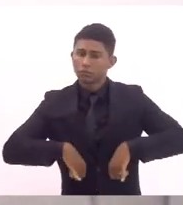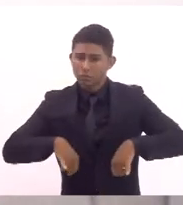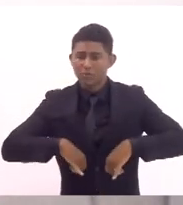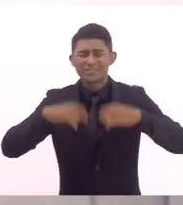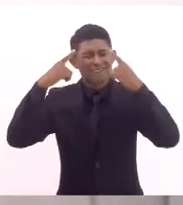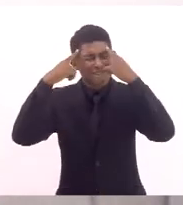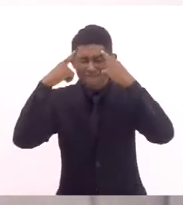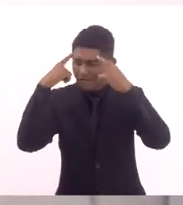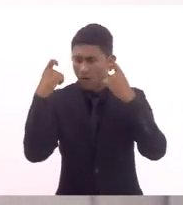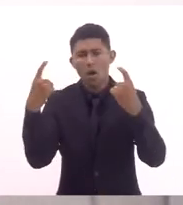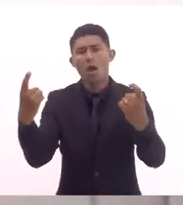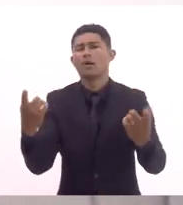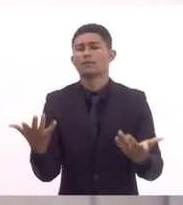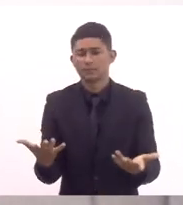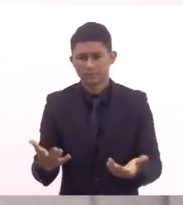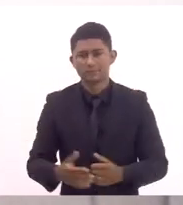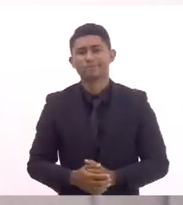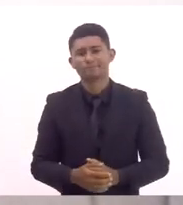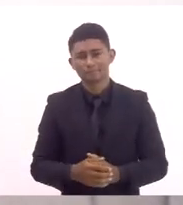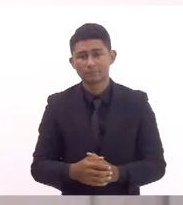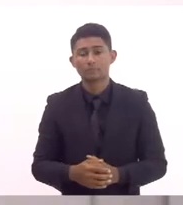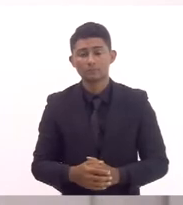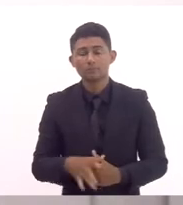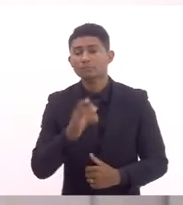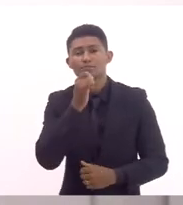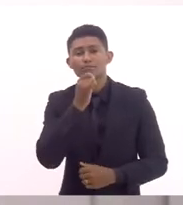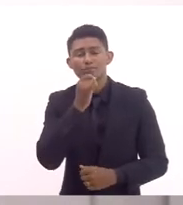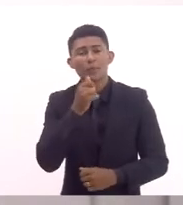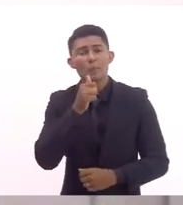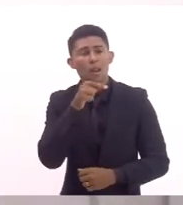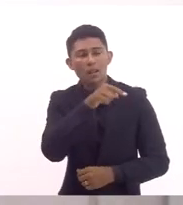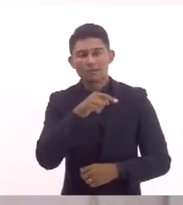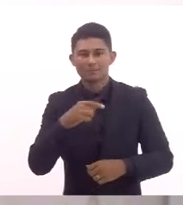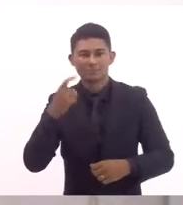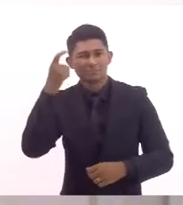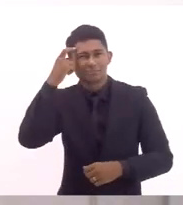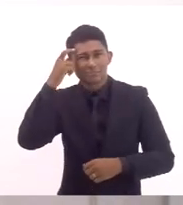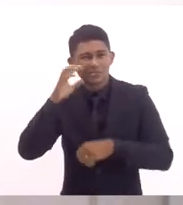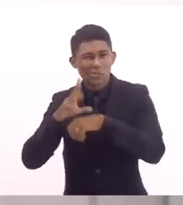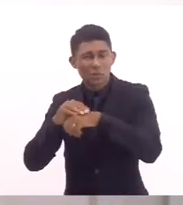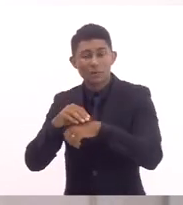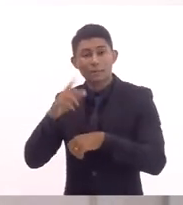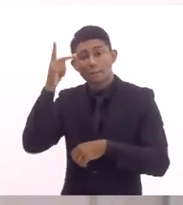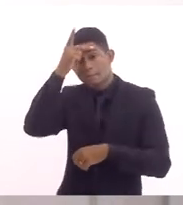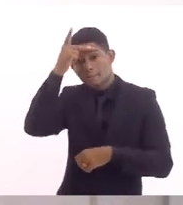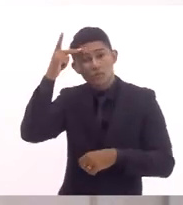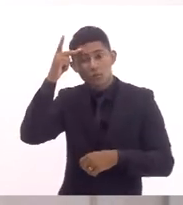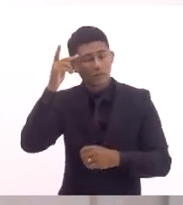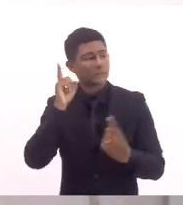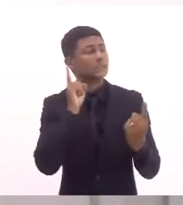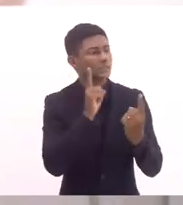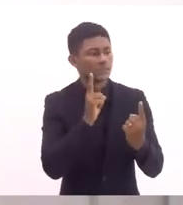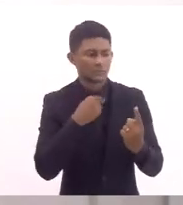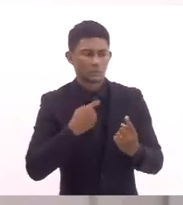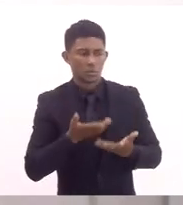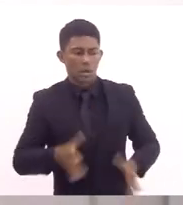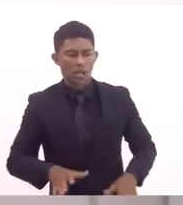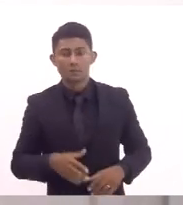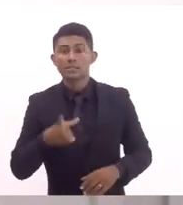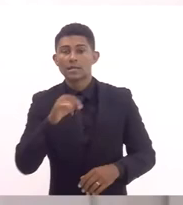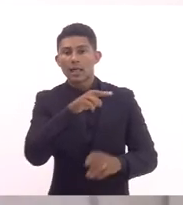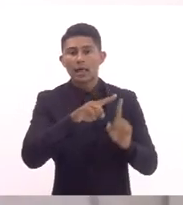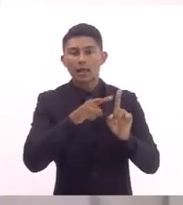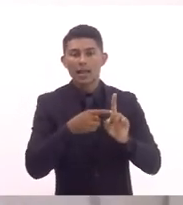violência quase que parece que é paralisada né chega uma paciente psiquiátrica na emergência quem vai quem vai ninguém quer isso ela tá grávida Então parece que é uma